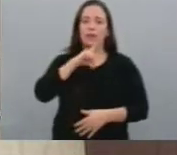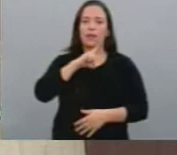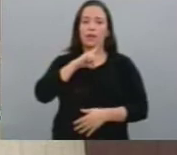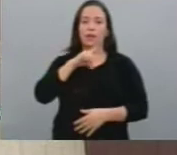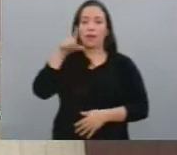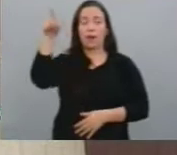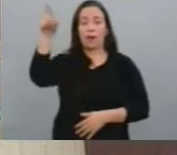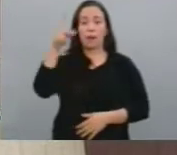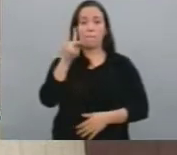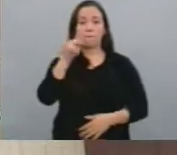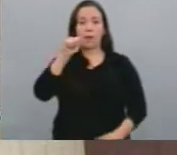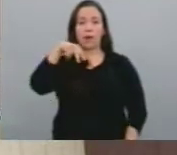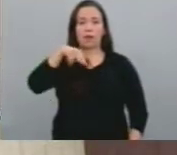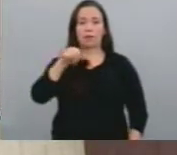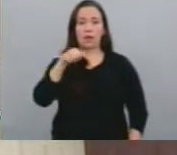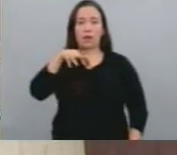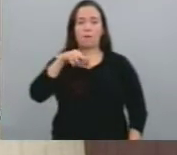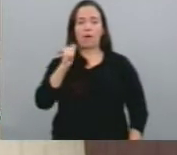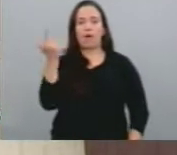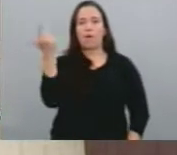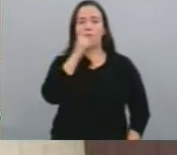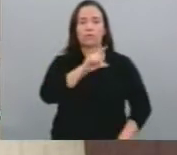na frente.